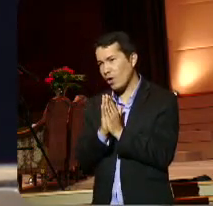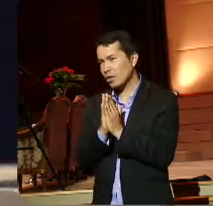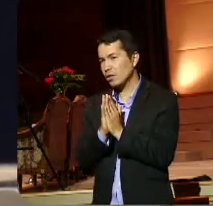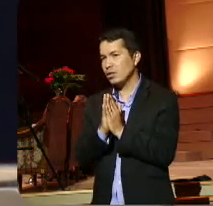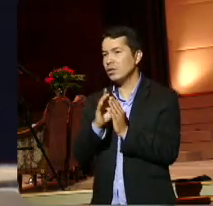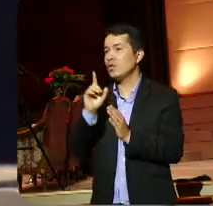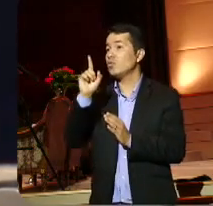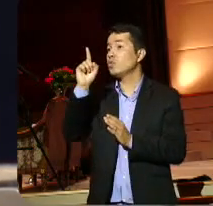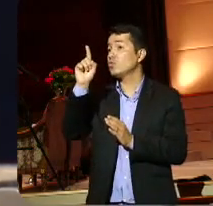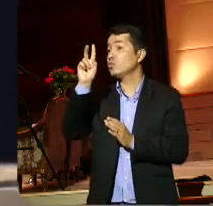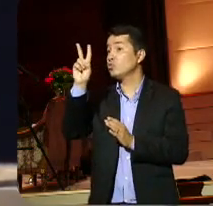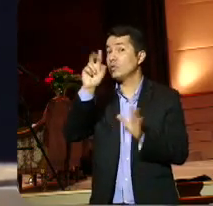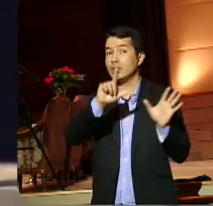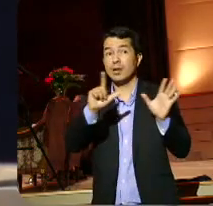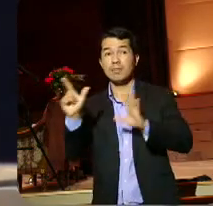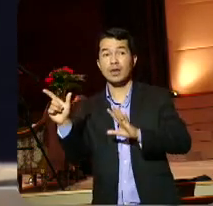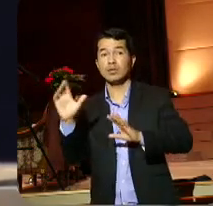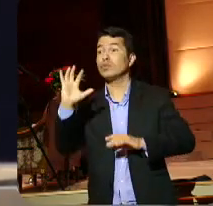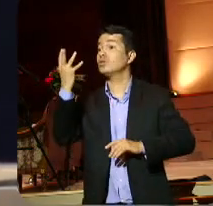mais.